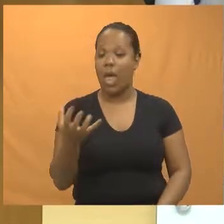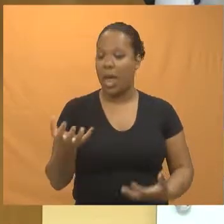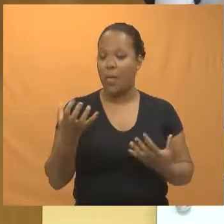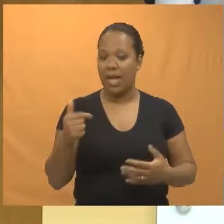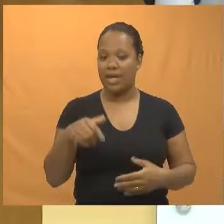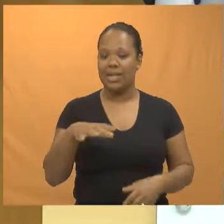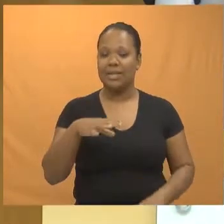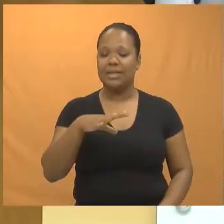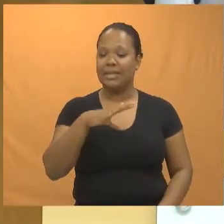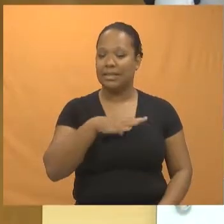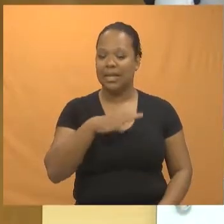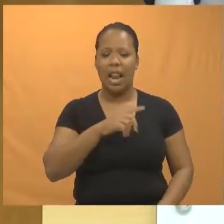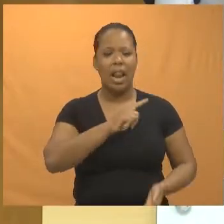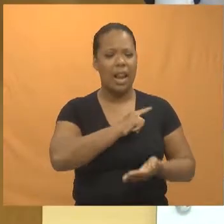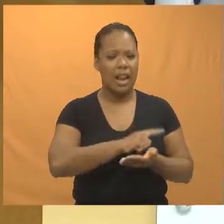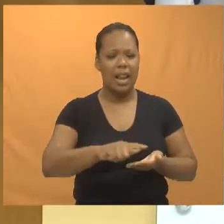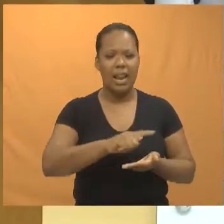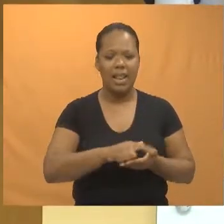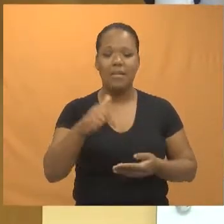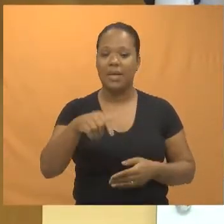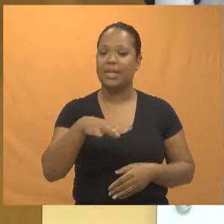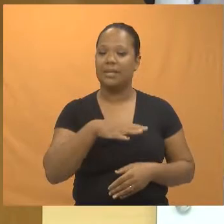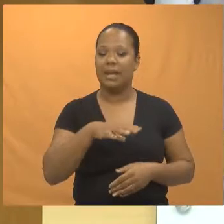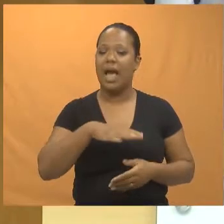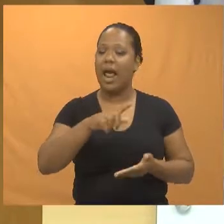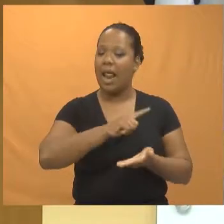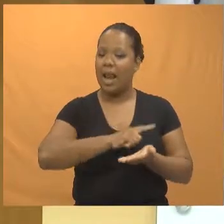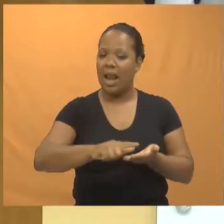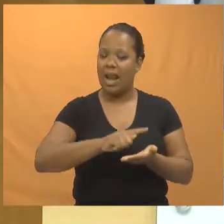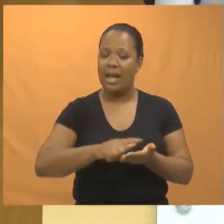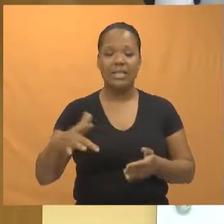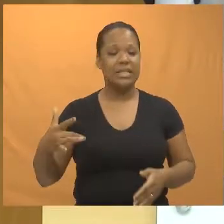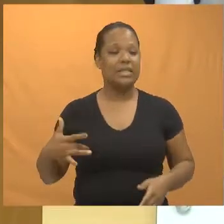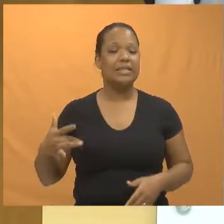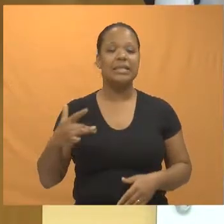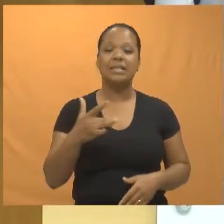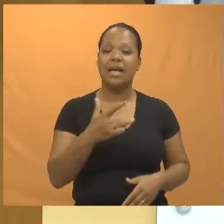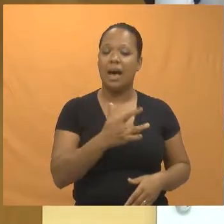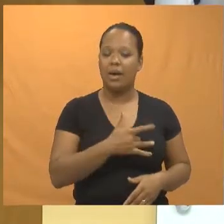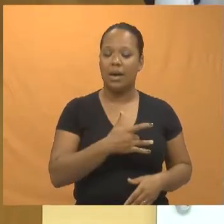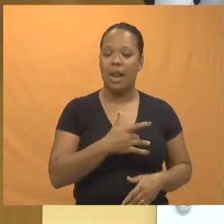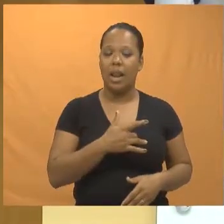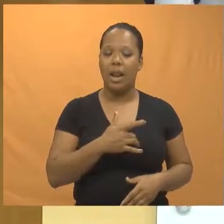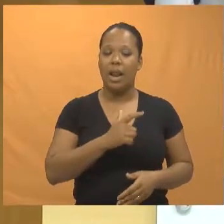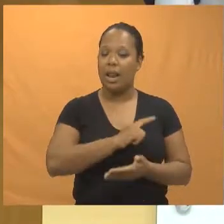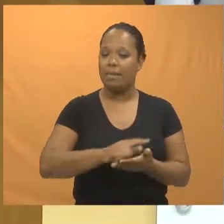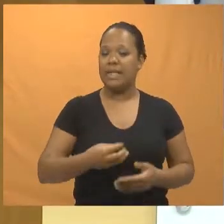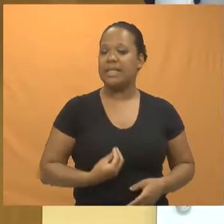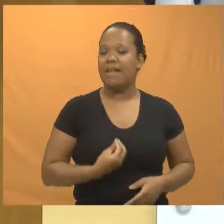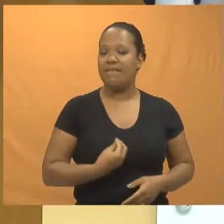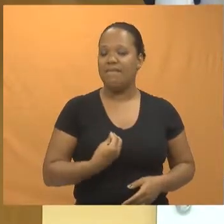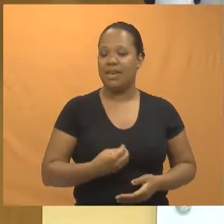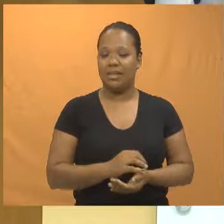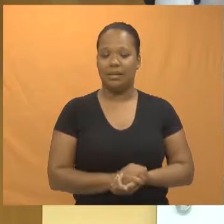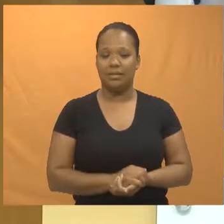cidade de Jacareí é a limpeza da nossa cidade. A limpeza é saúde, a limpeza é vida.